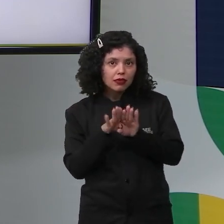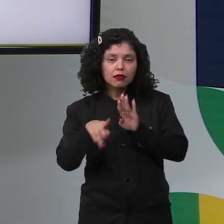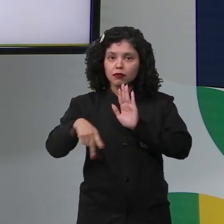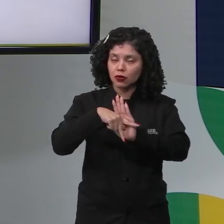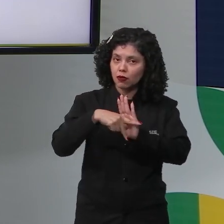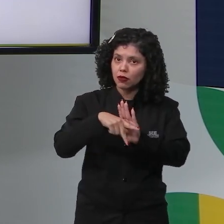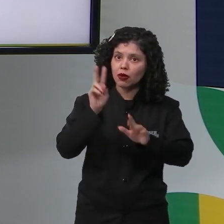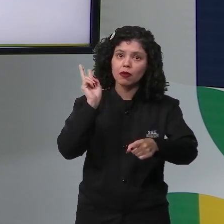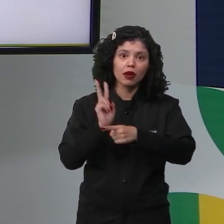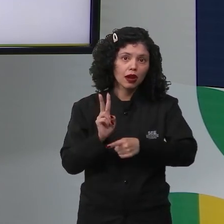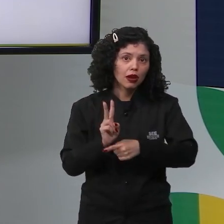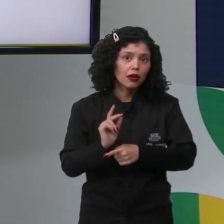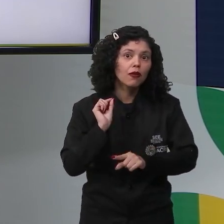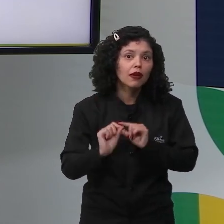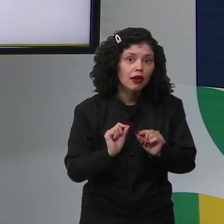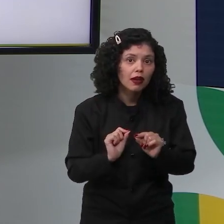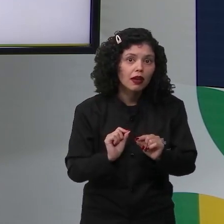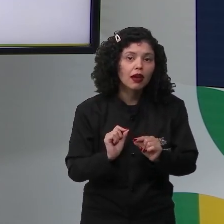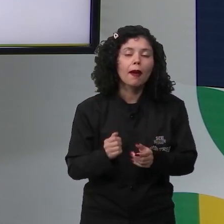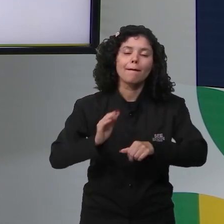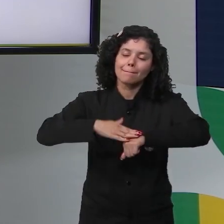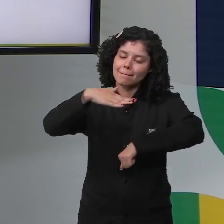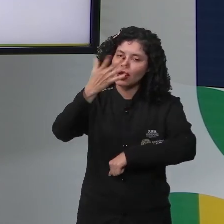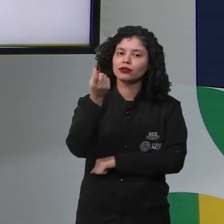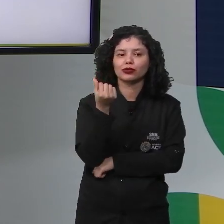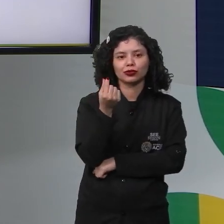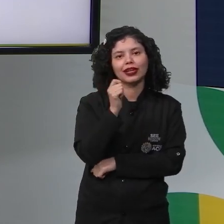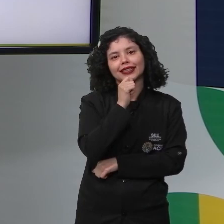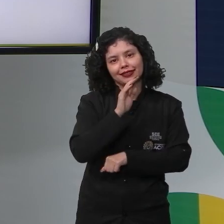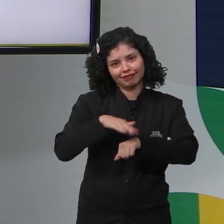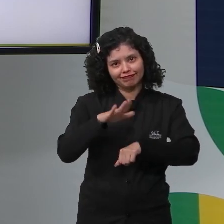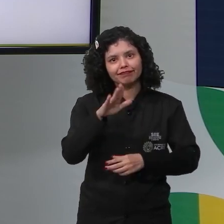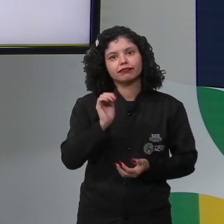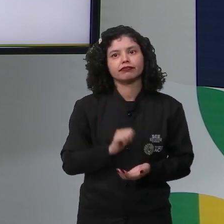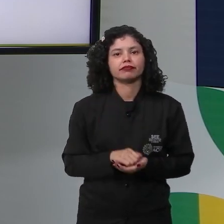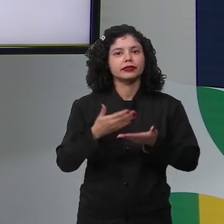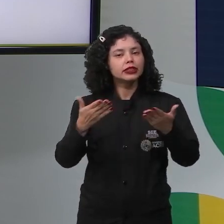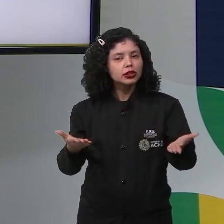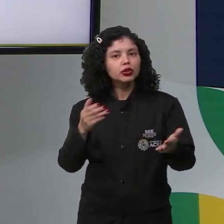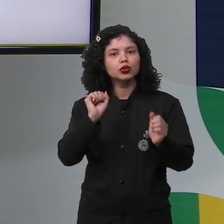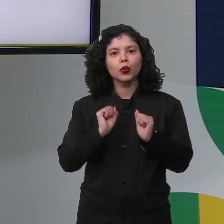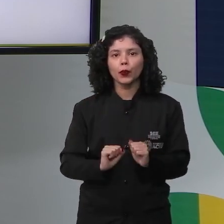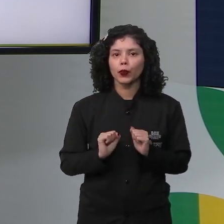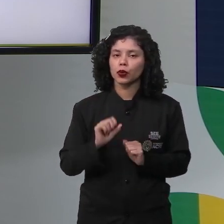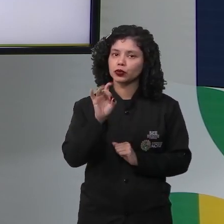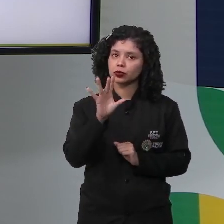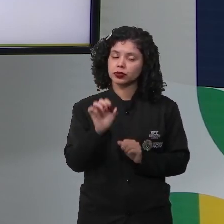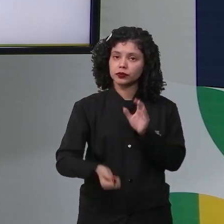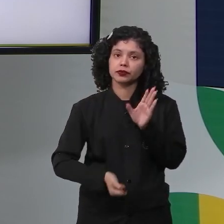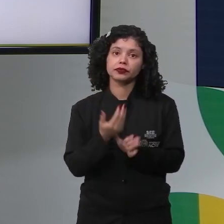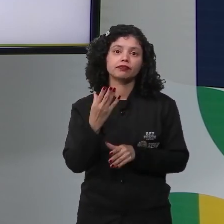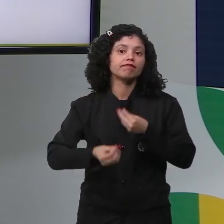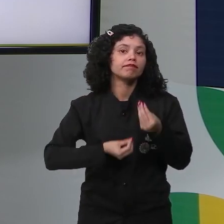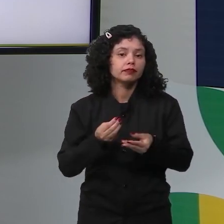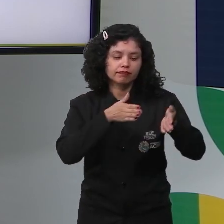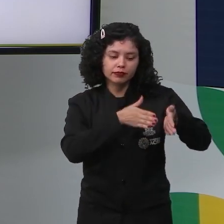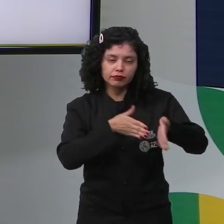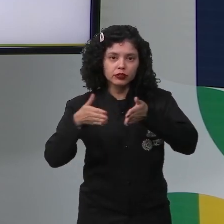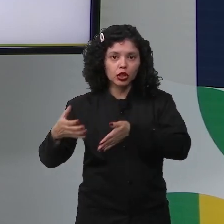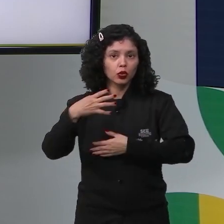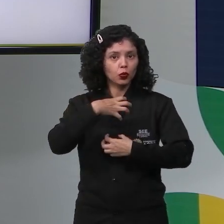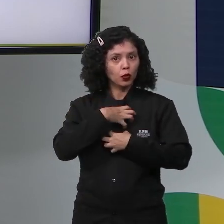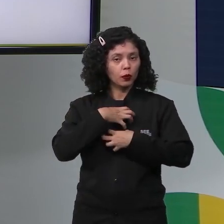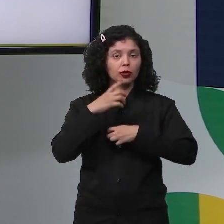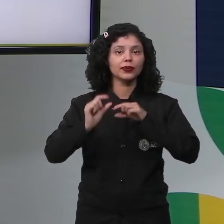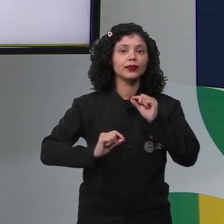justamente para se obter mais lucro ainda. E isso só pode ser obtido a partir do momento em que